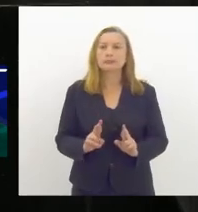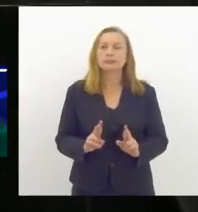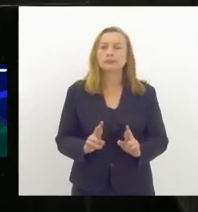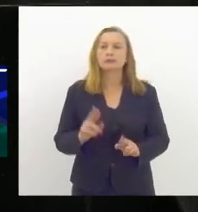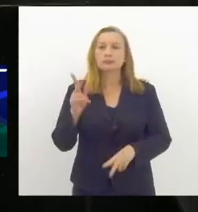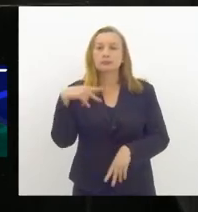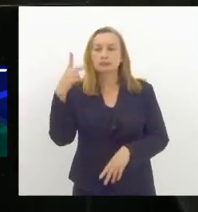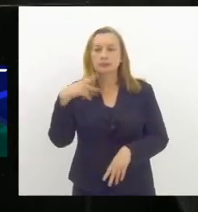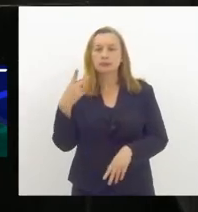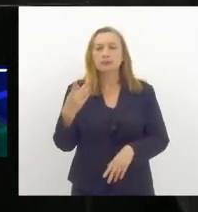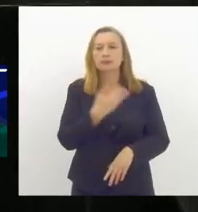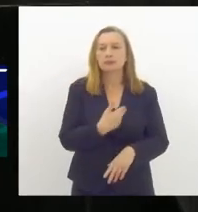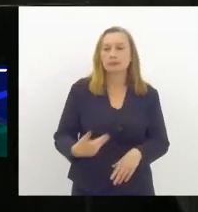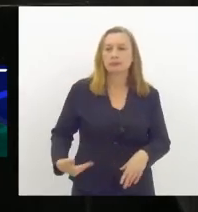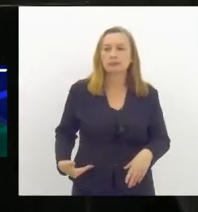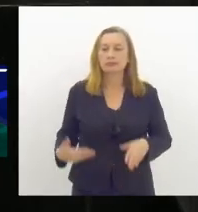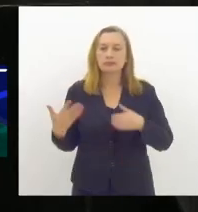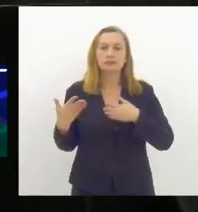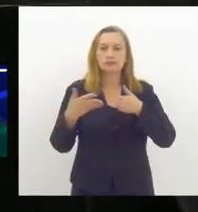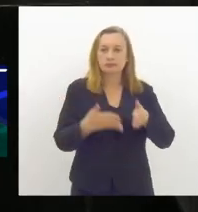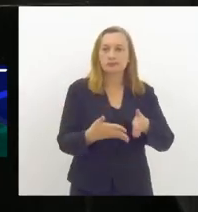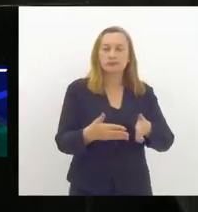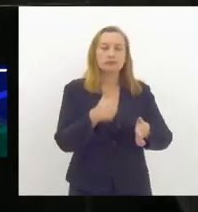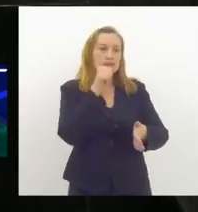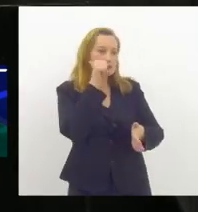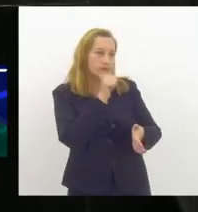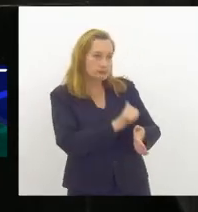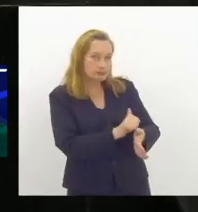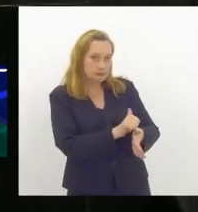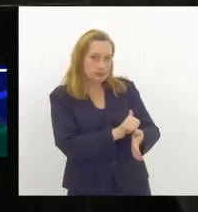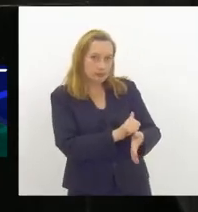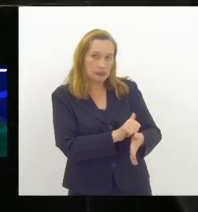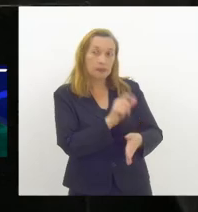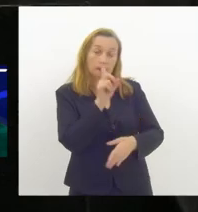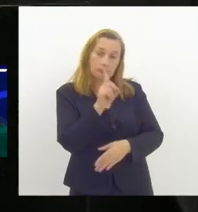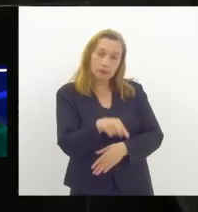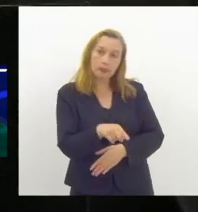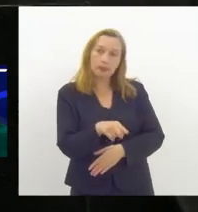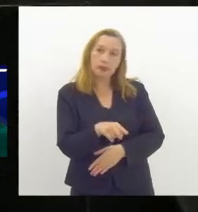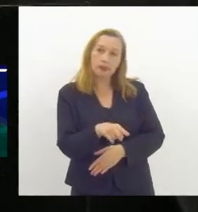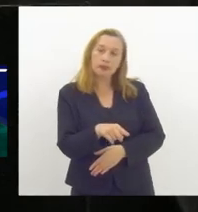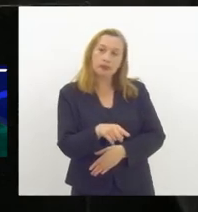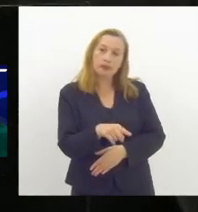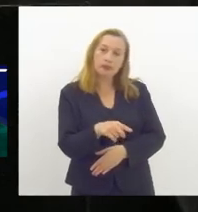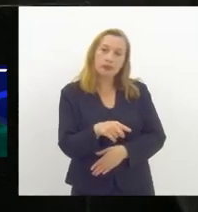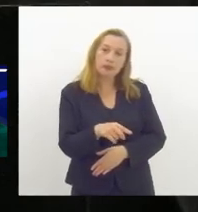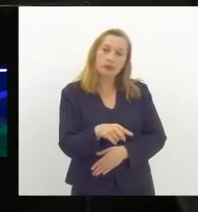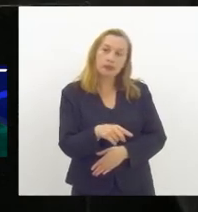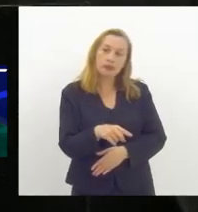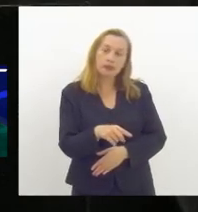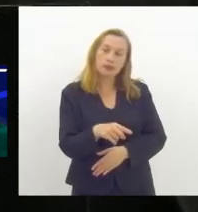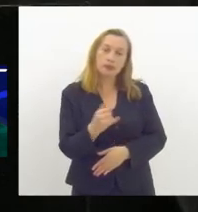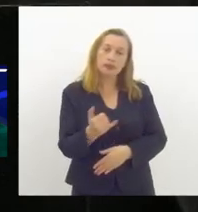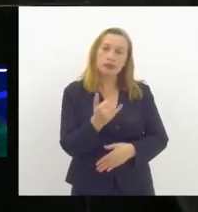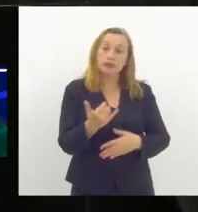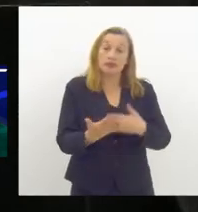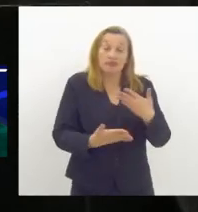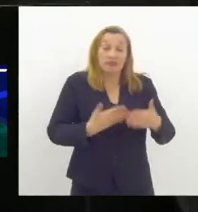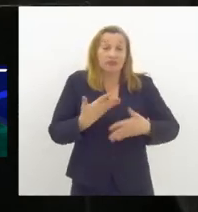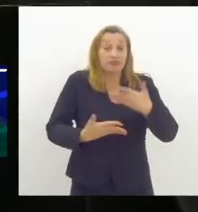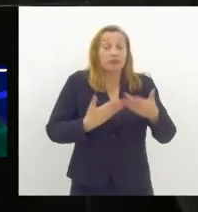políticas públicas voltadas para mulheres e isso muito me deixou contente